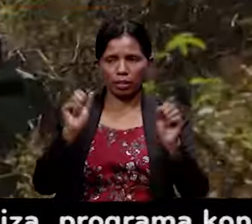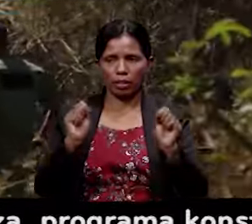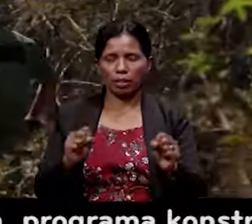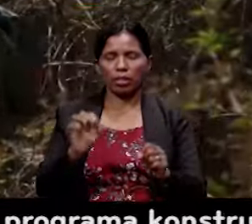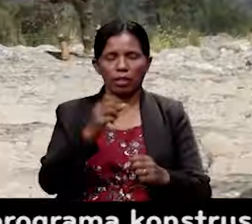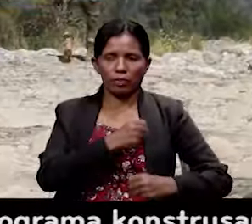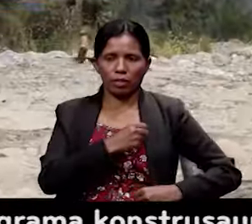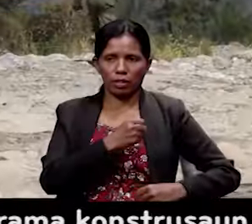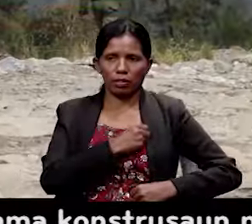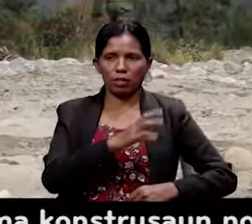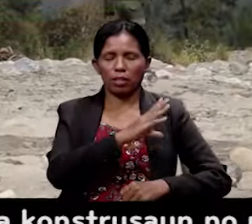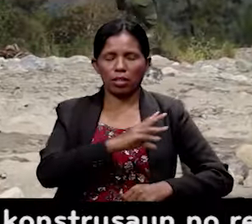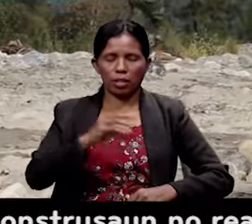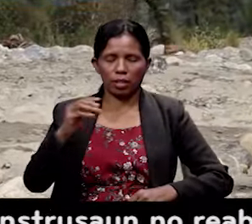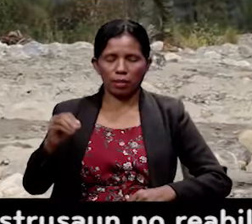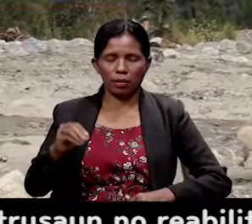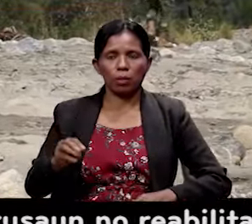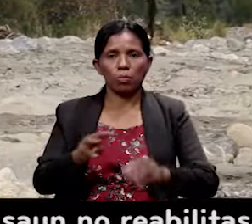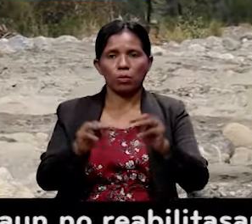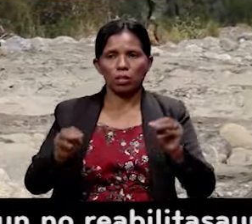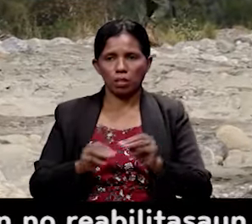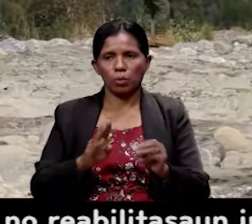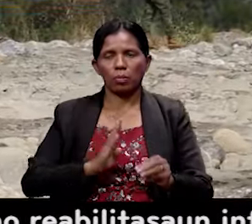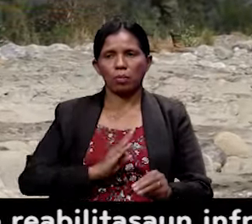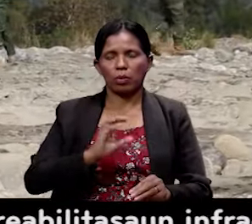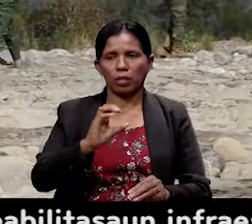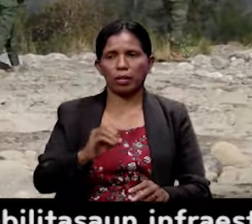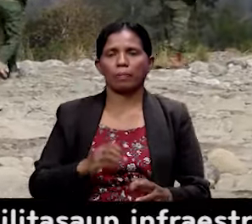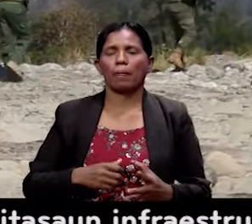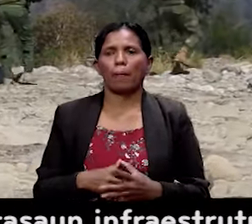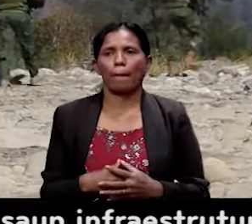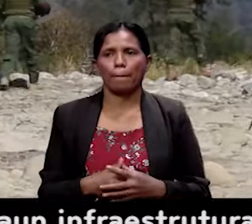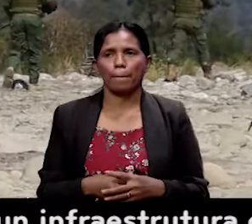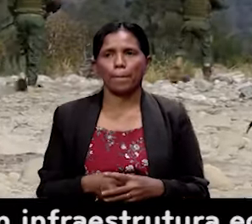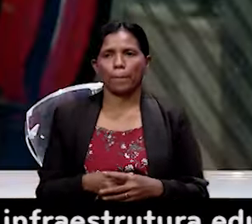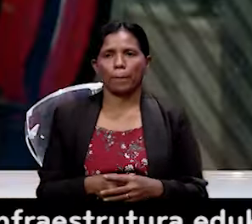FFDTL no Comando PNTL Município Bobonaro, na Plança Ver, Ziemen.